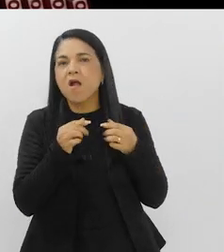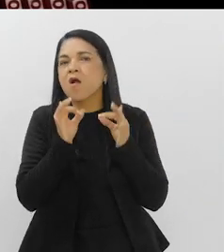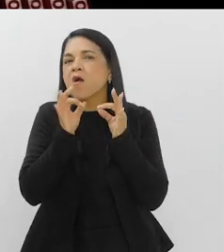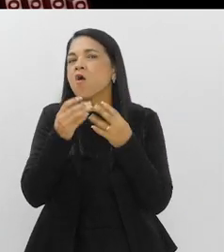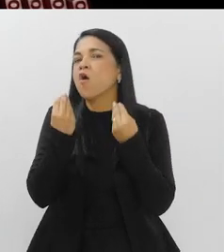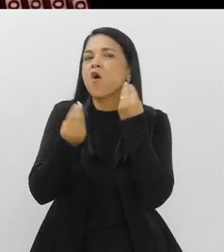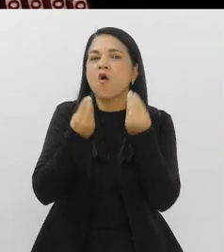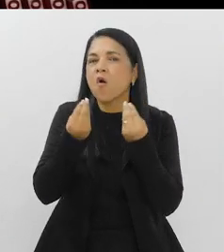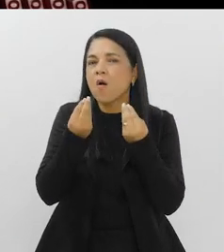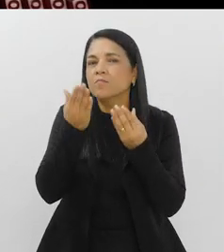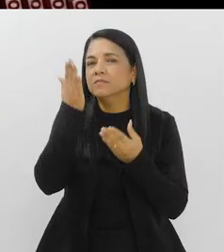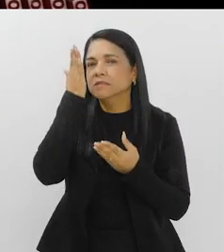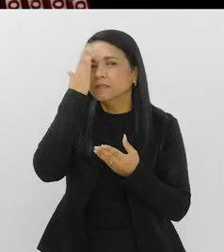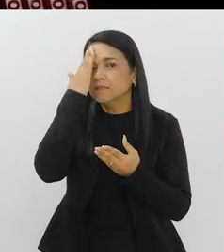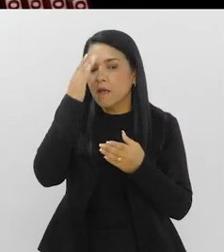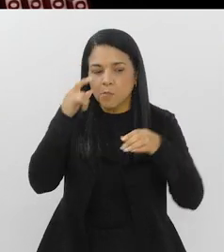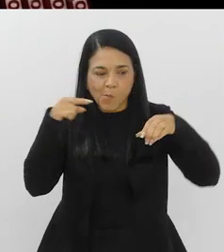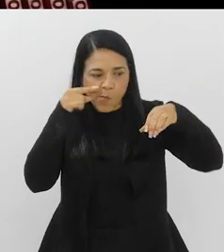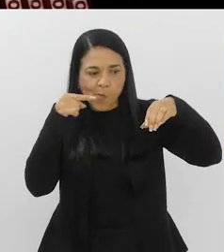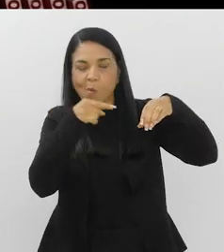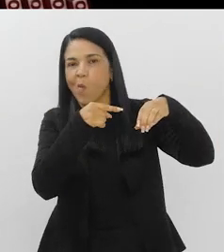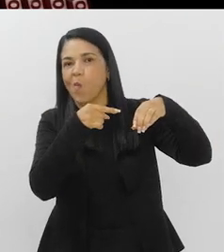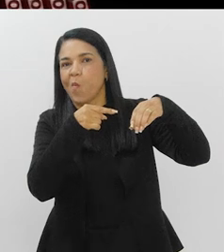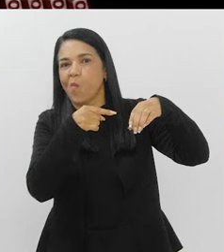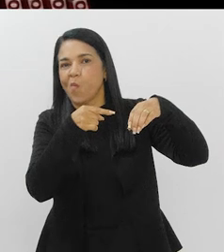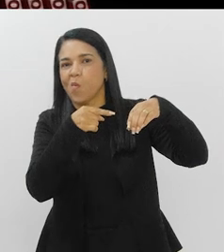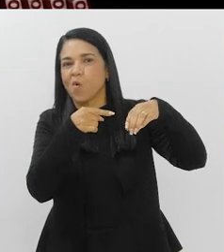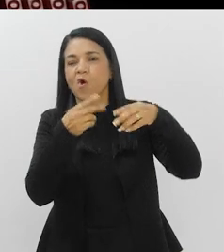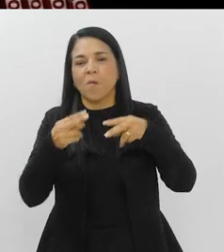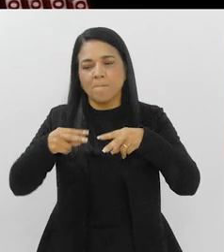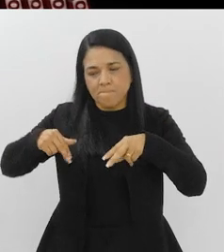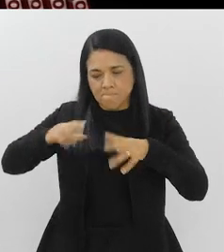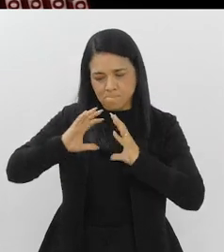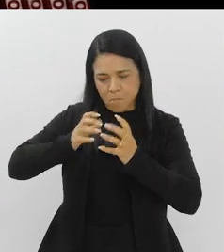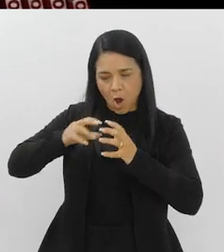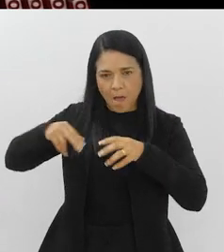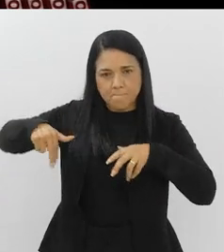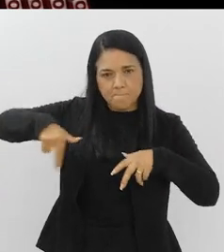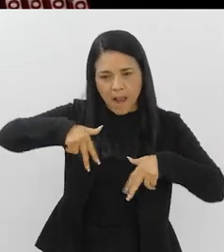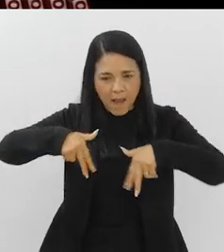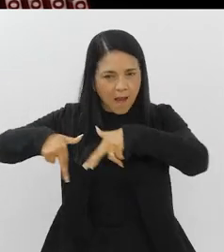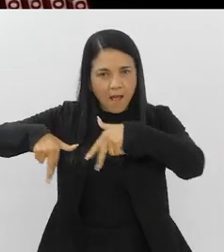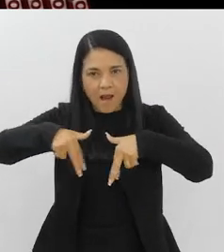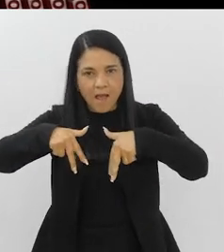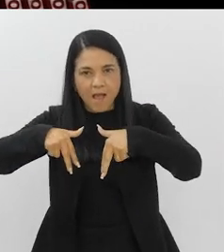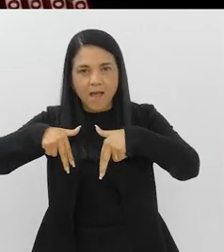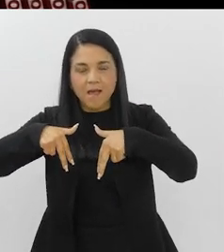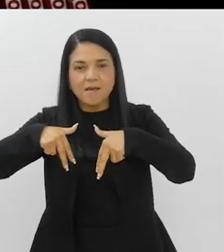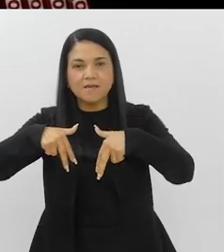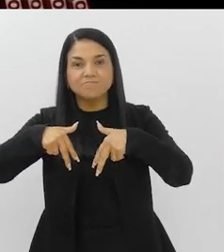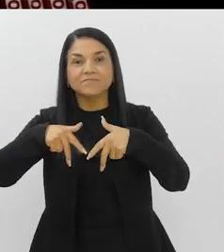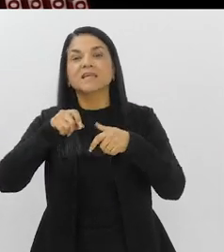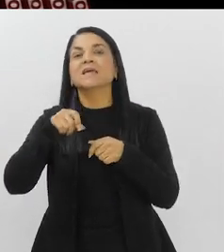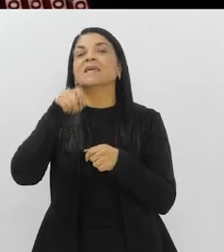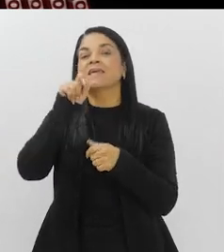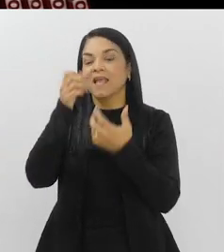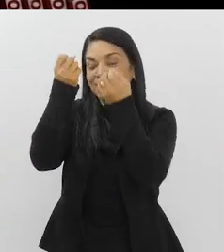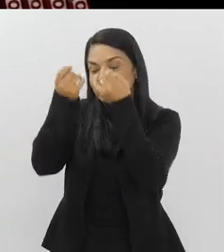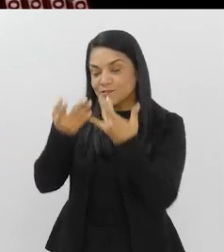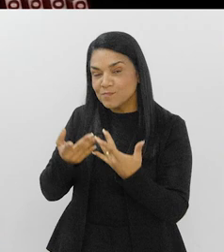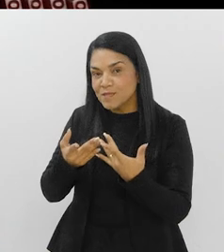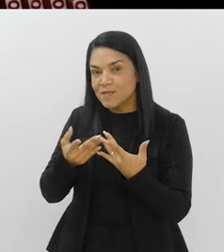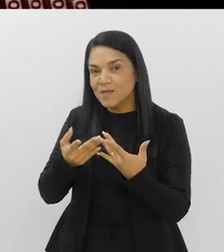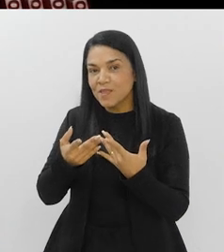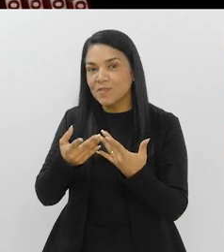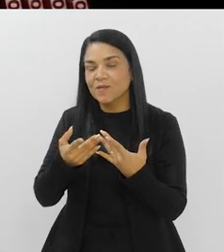sabem exatamente onde está o Gol como passam a bola para um colega de time para contar tudo isso